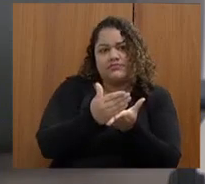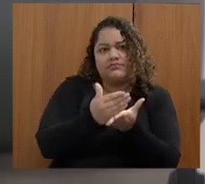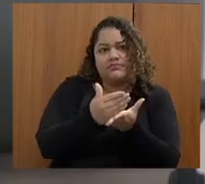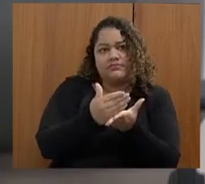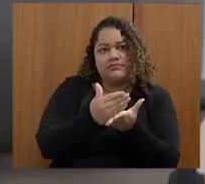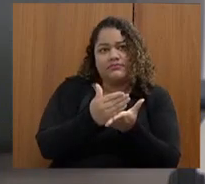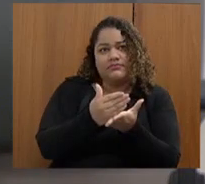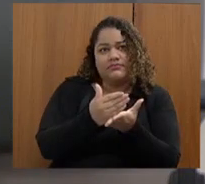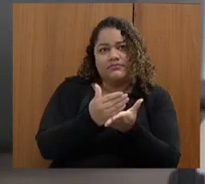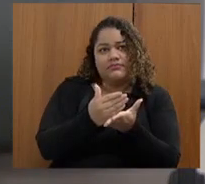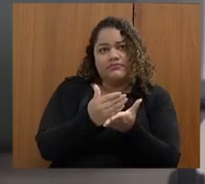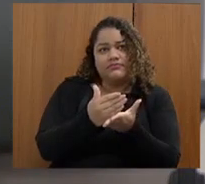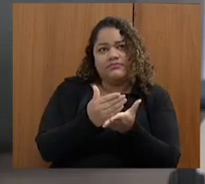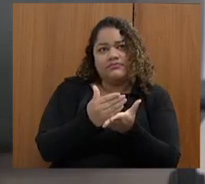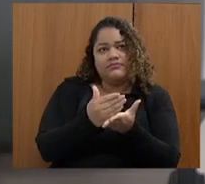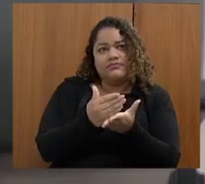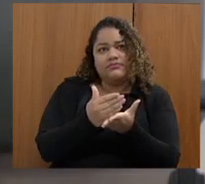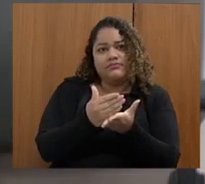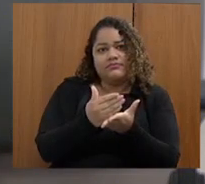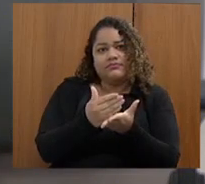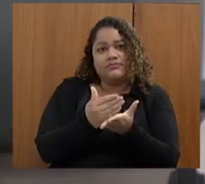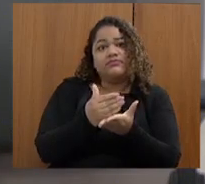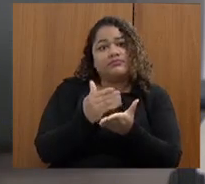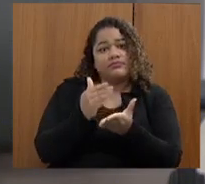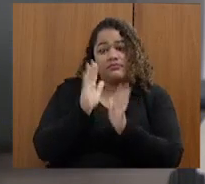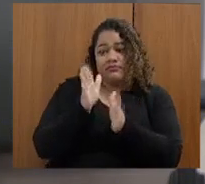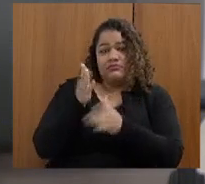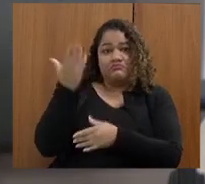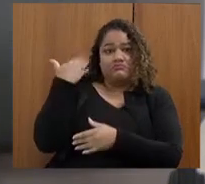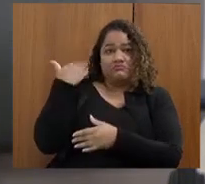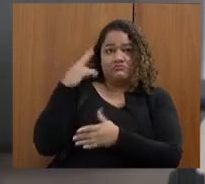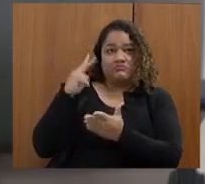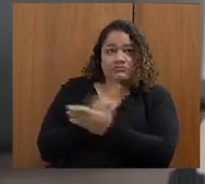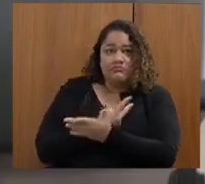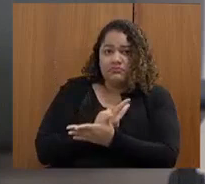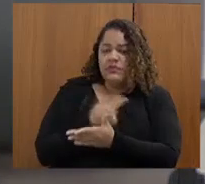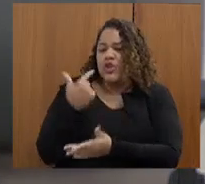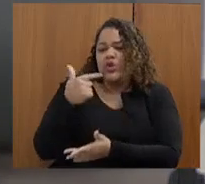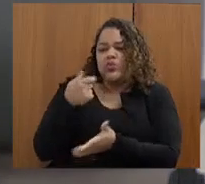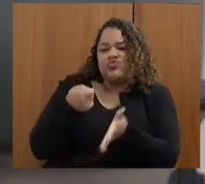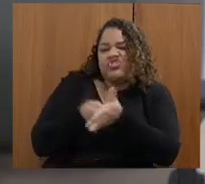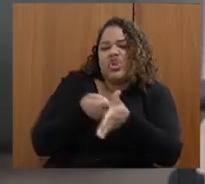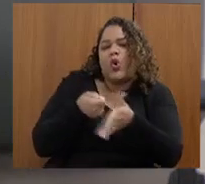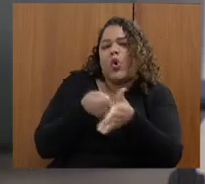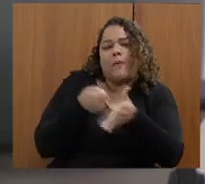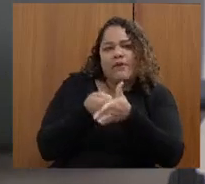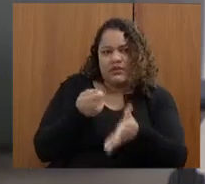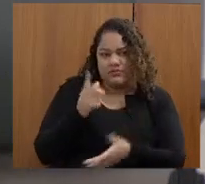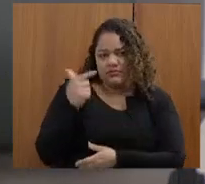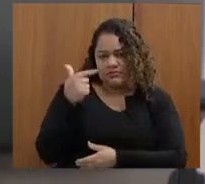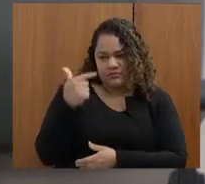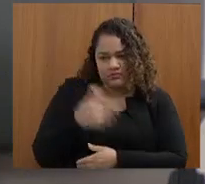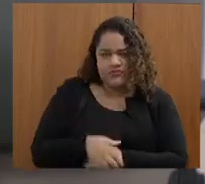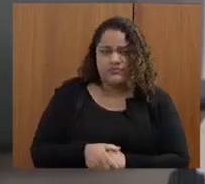né que acontecia e eu não via essa cobrança como é feita né